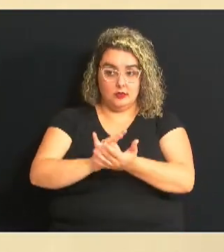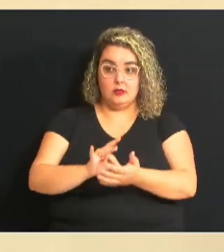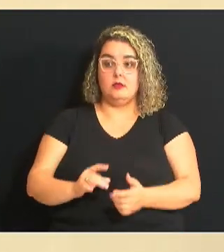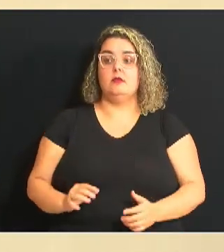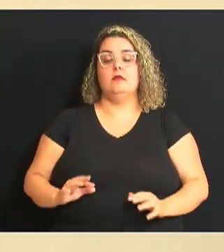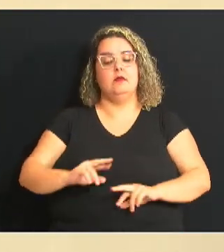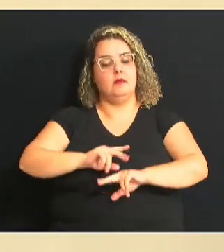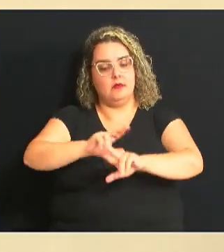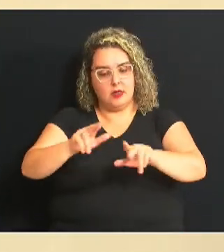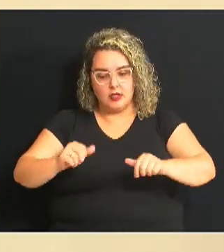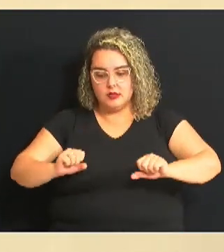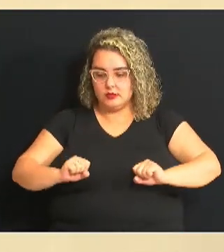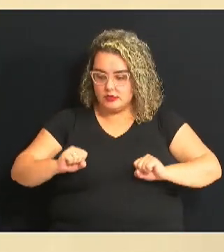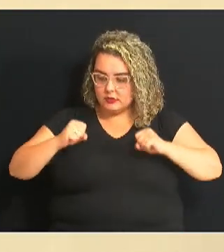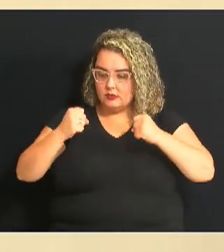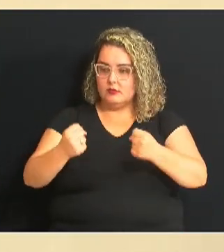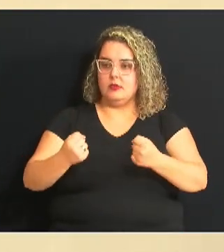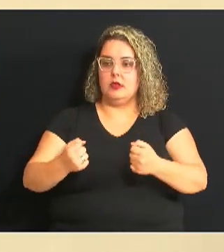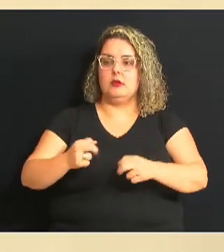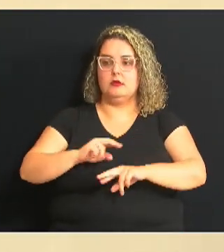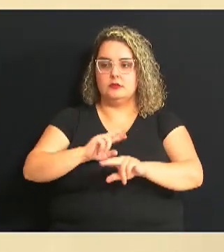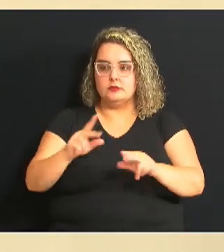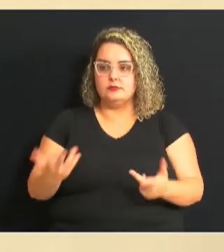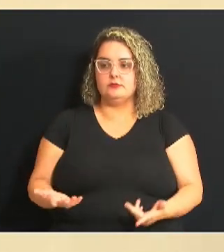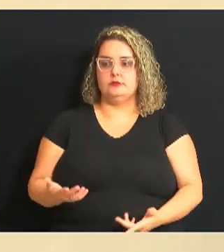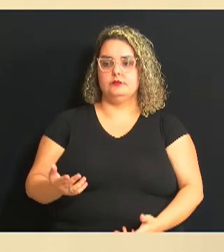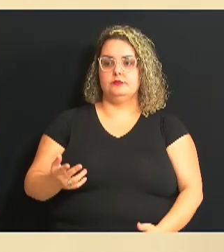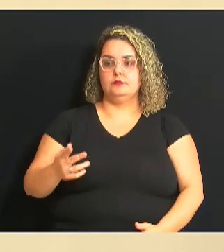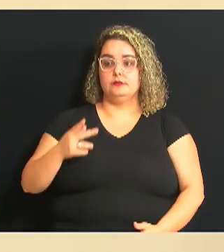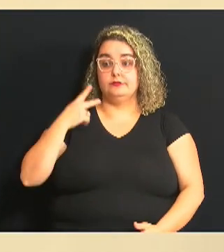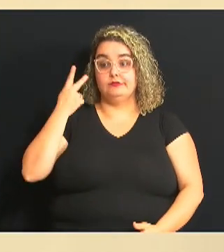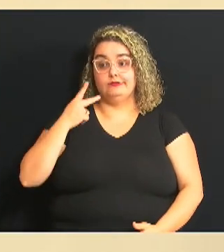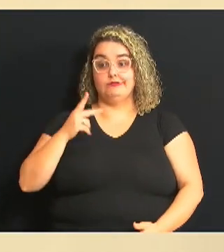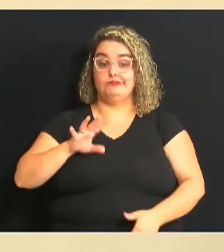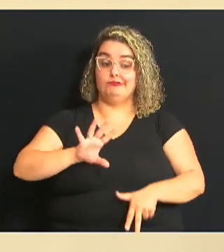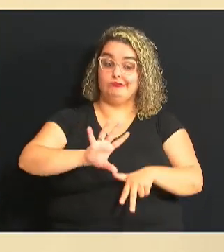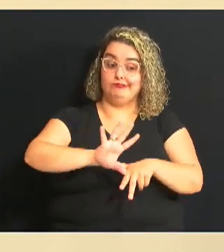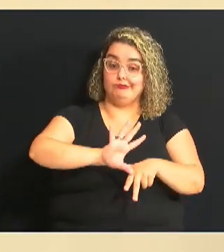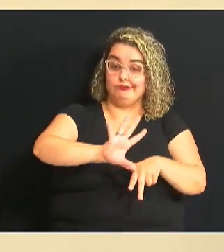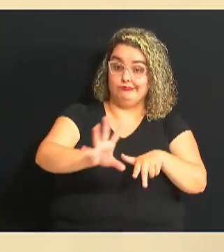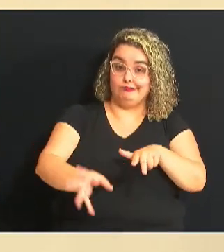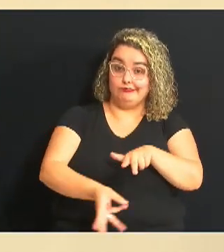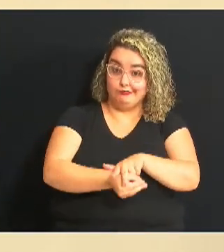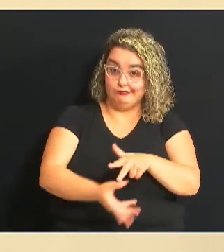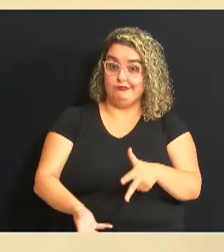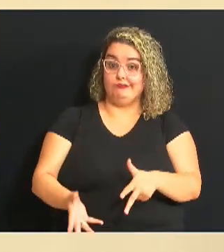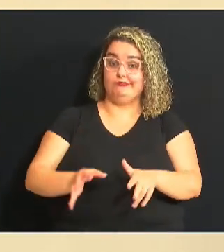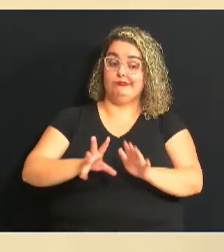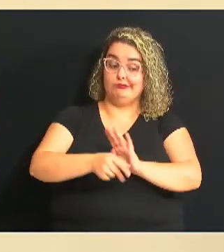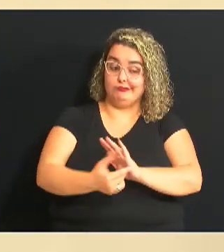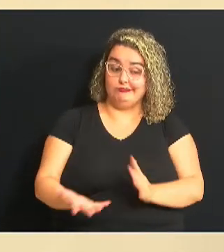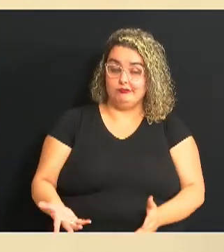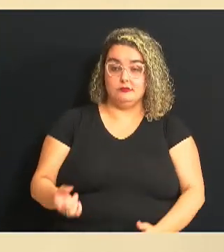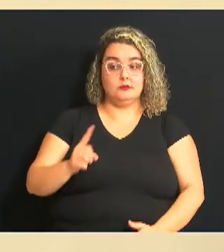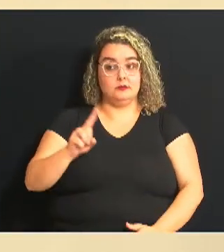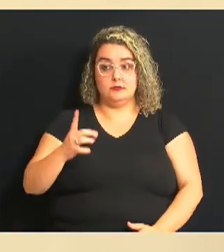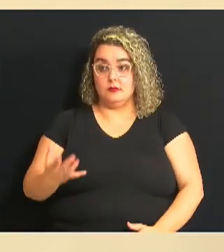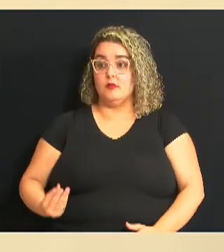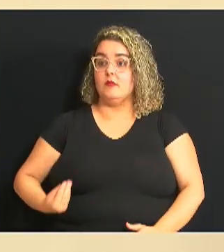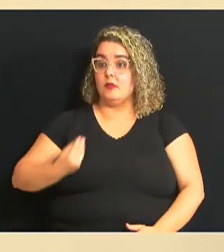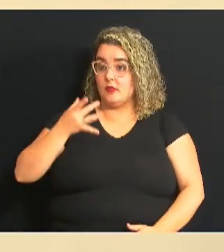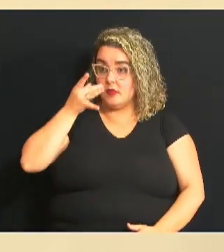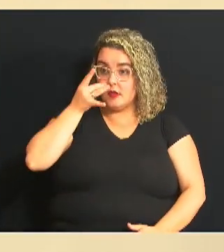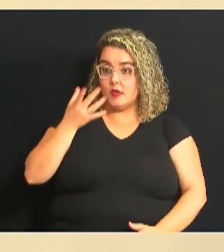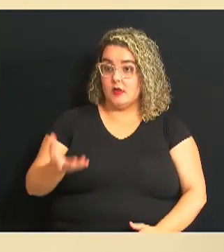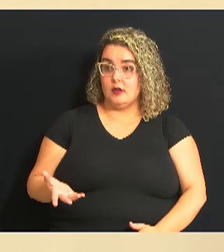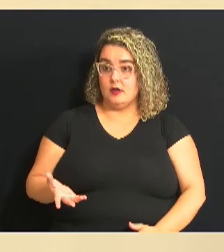dedicam muito, né? O político tem a pecha de ser ladrão, bandido, e não são, né? Os que estão aqui